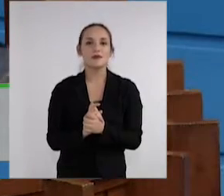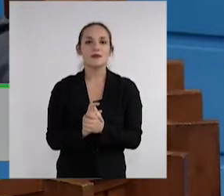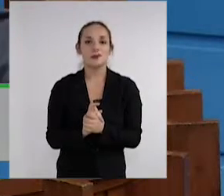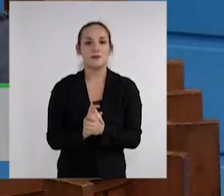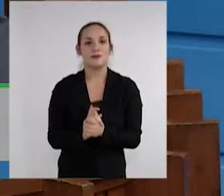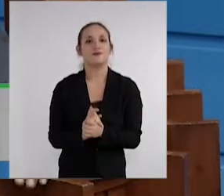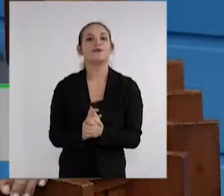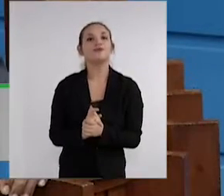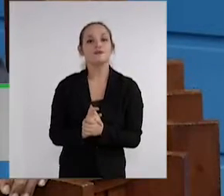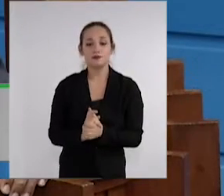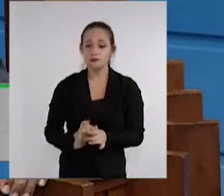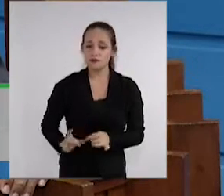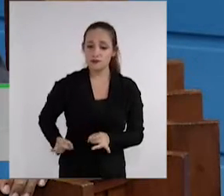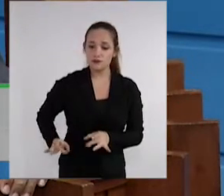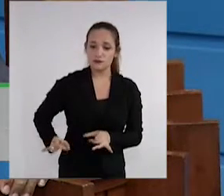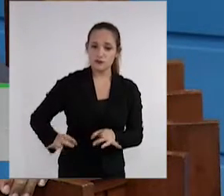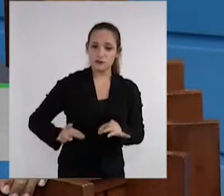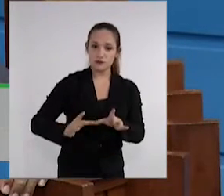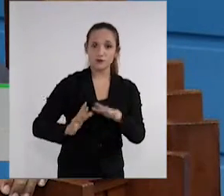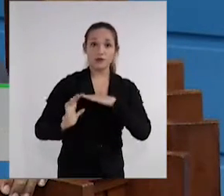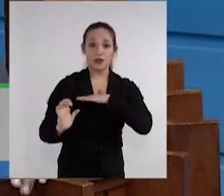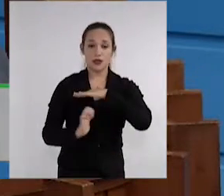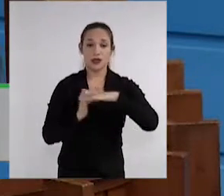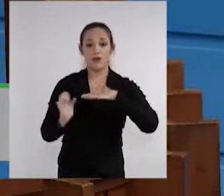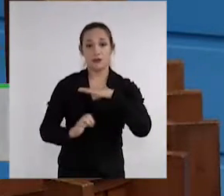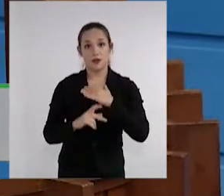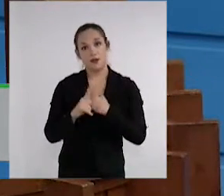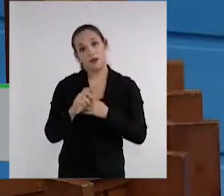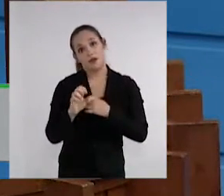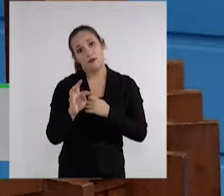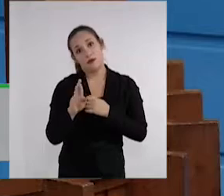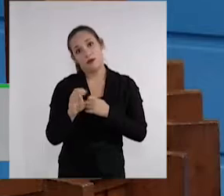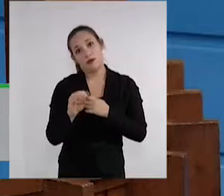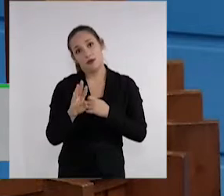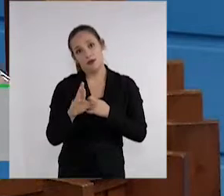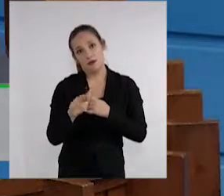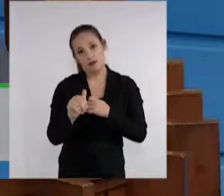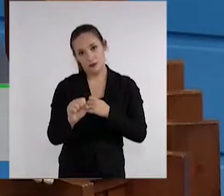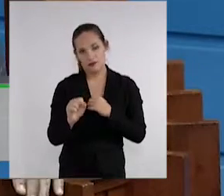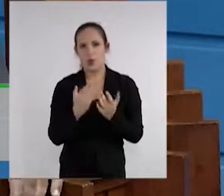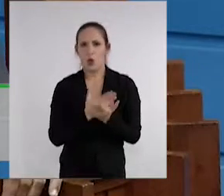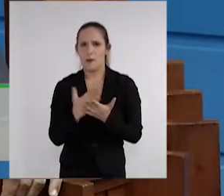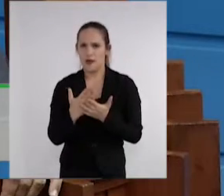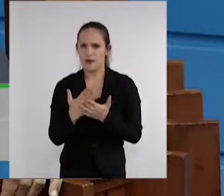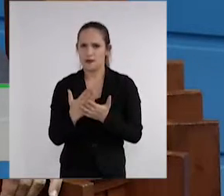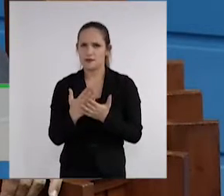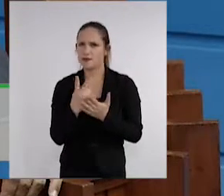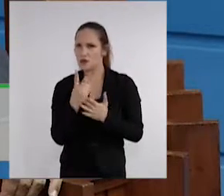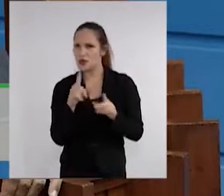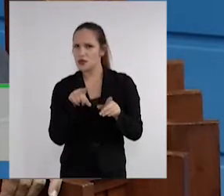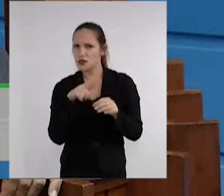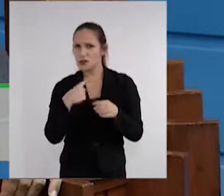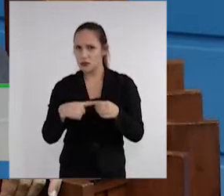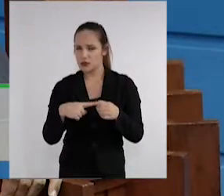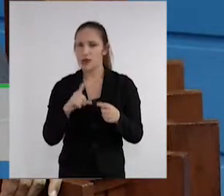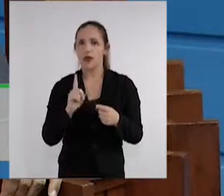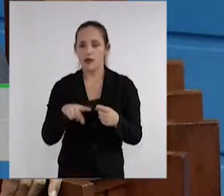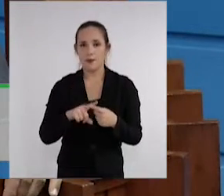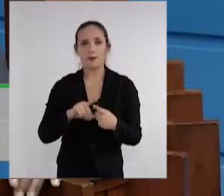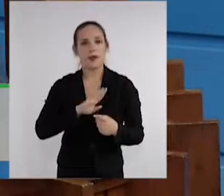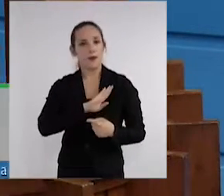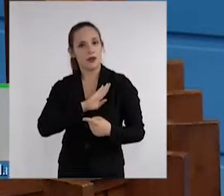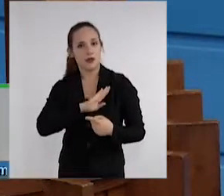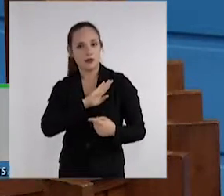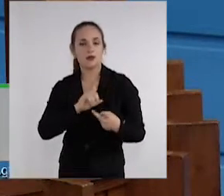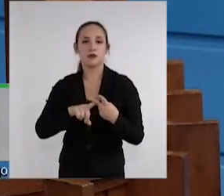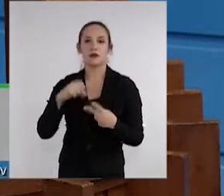pela Petrobras esse lote, que deve iniciar os primeiros estudos em 2 municípios do nosso estado, Brasilândia